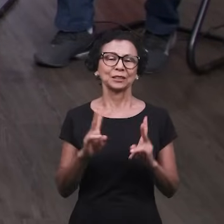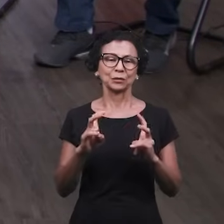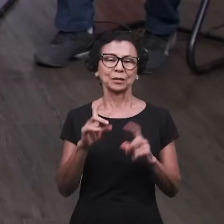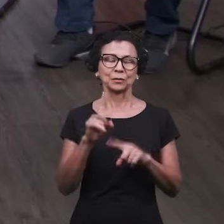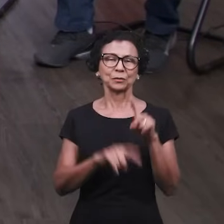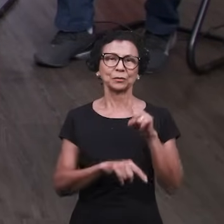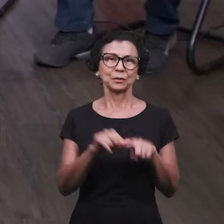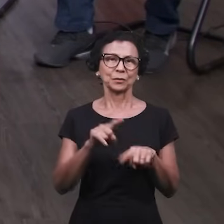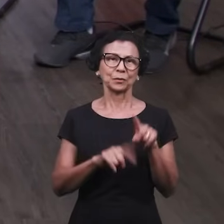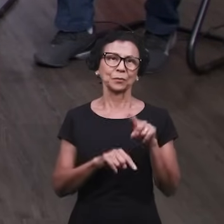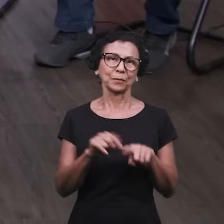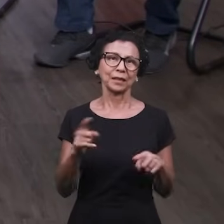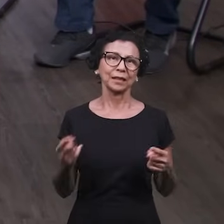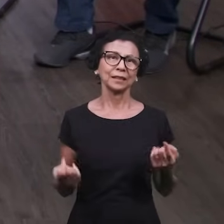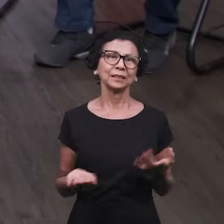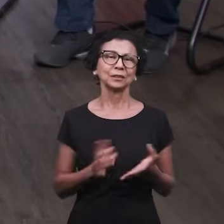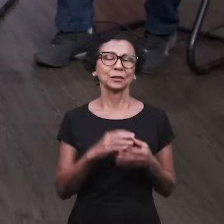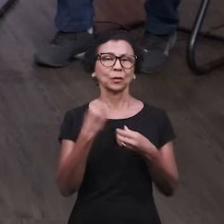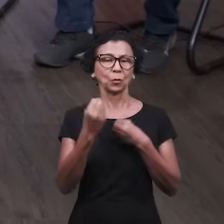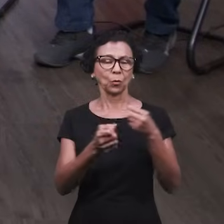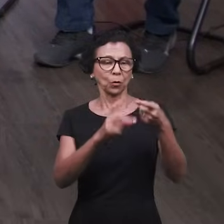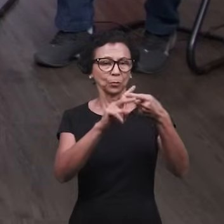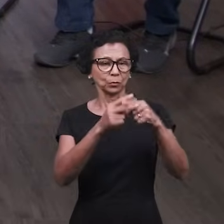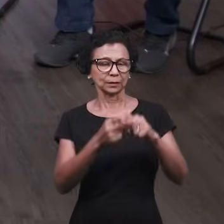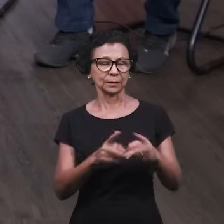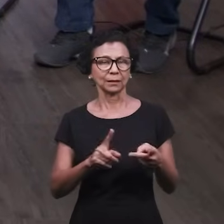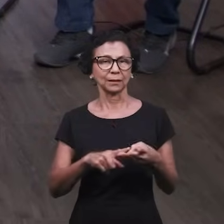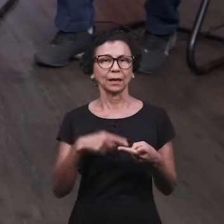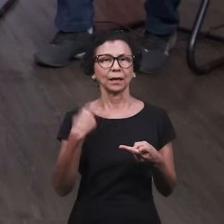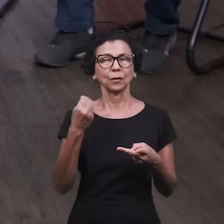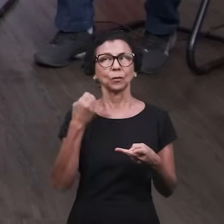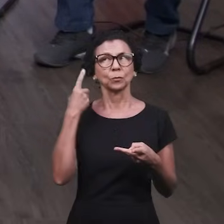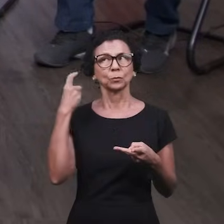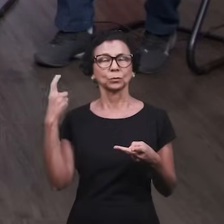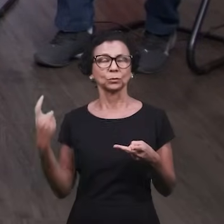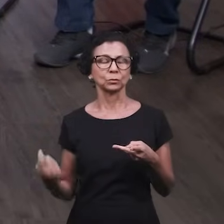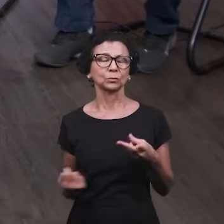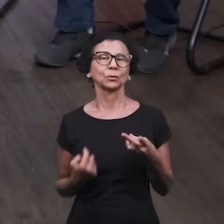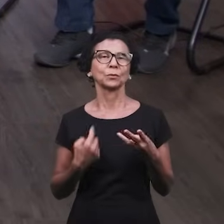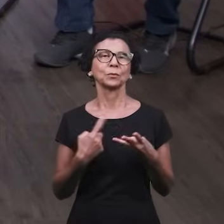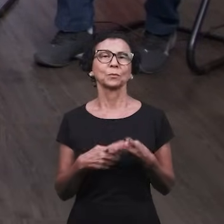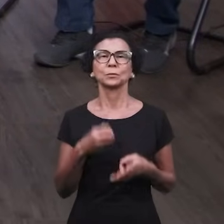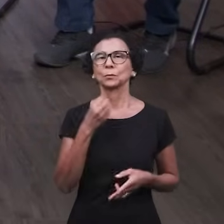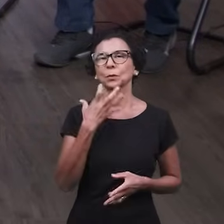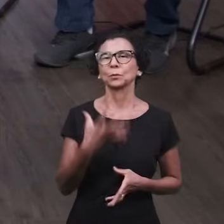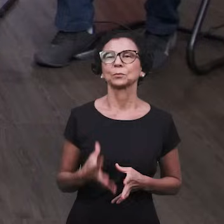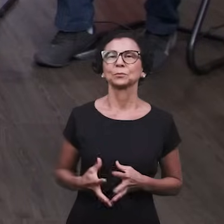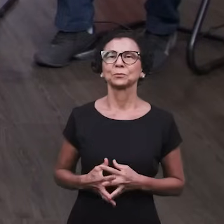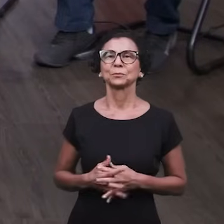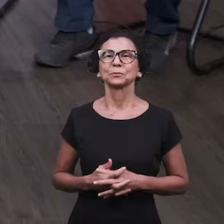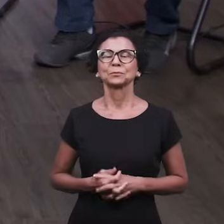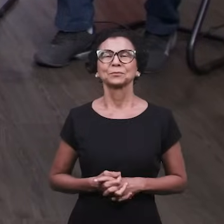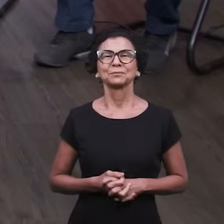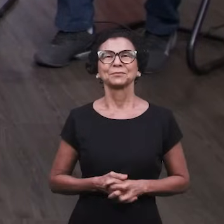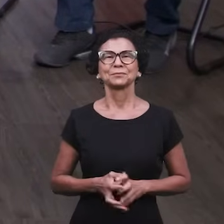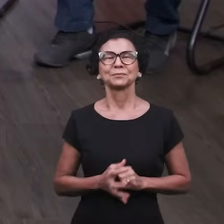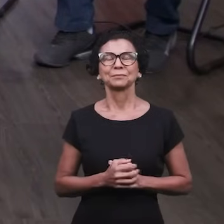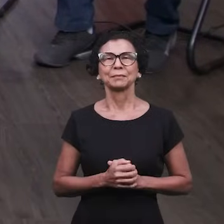os instrumentos, falar sobre o concerto de instrumentos, sobre som, um assunto bem variado, né? Foi muito